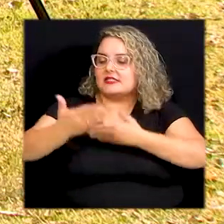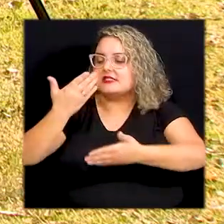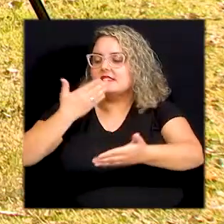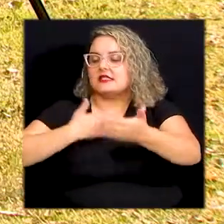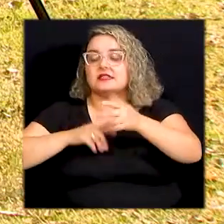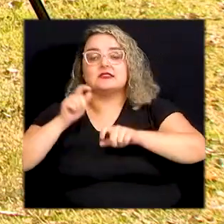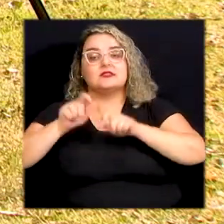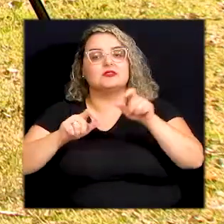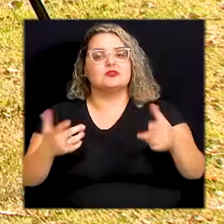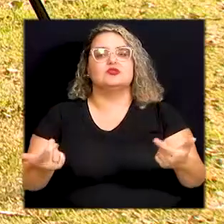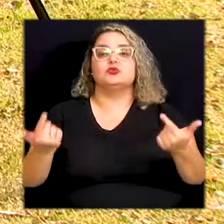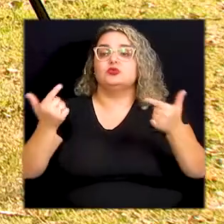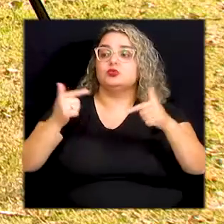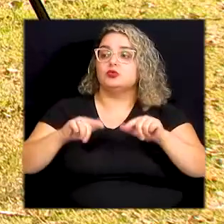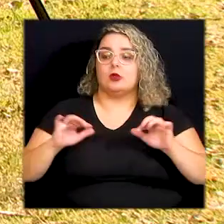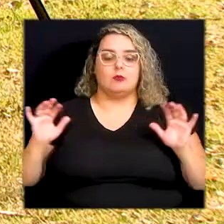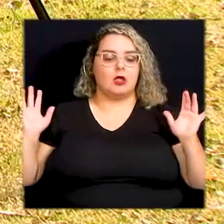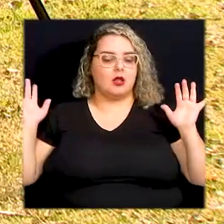pessoas, o espaço sendo...